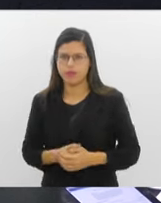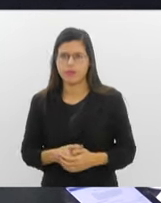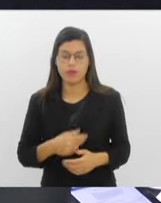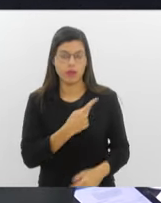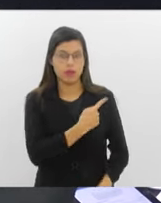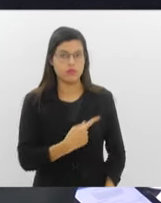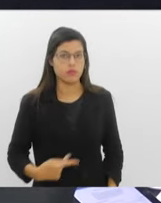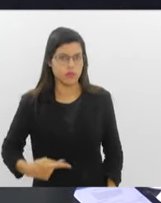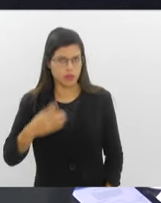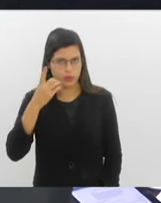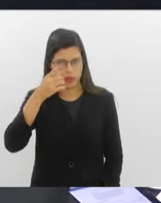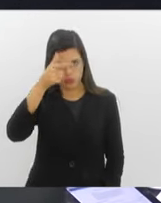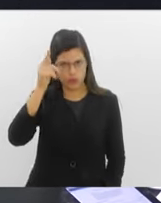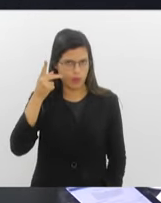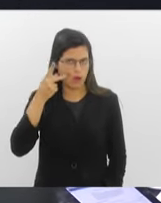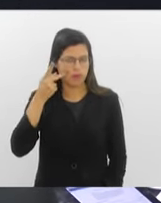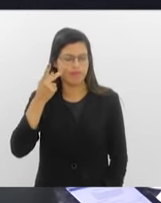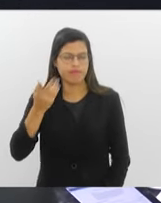numa grande dificuldade.